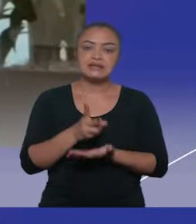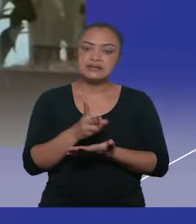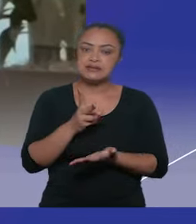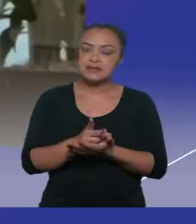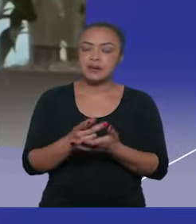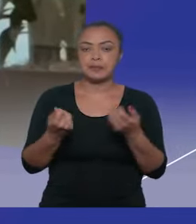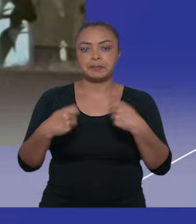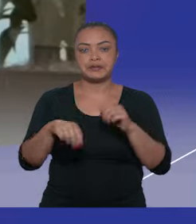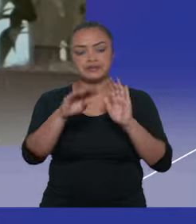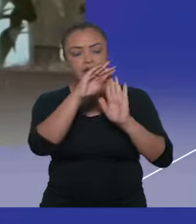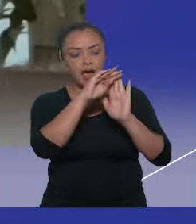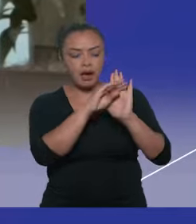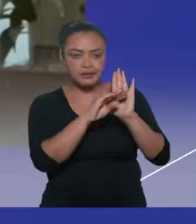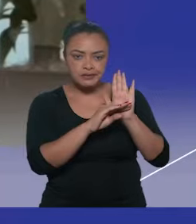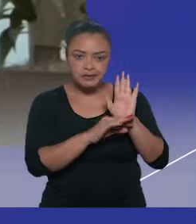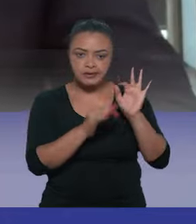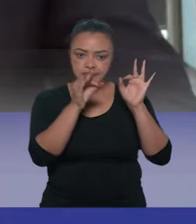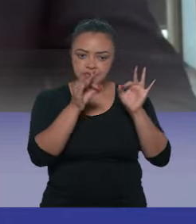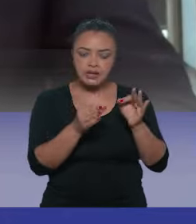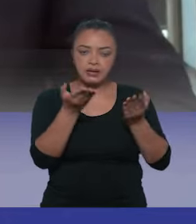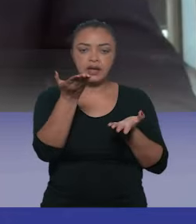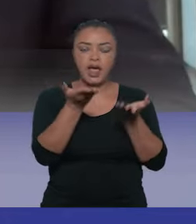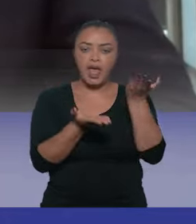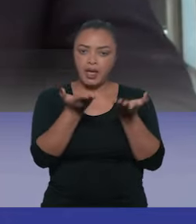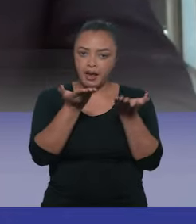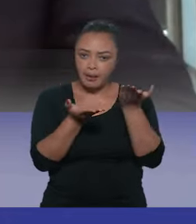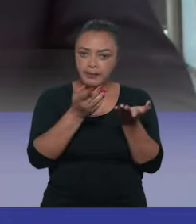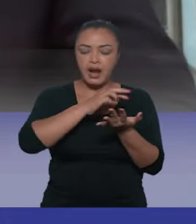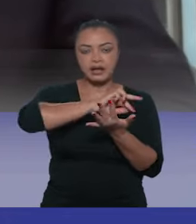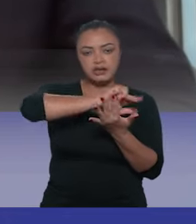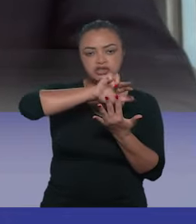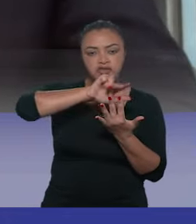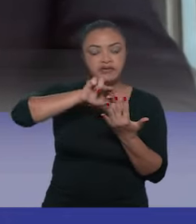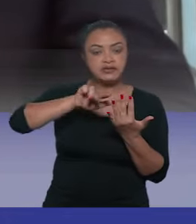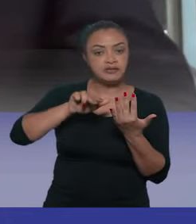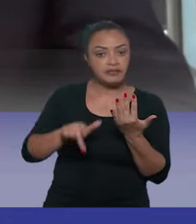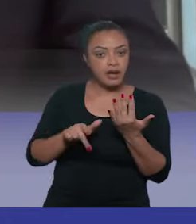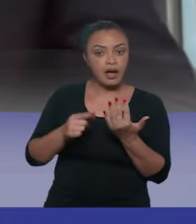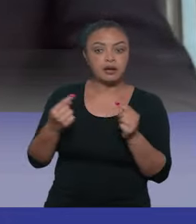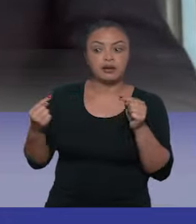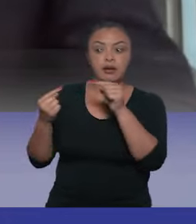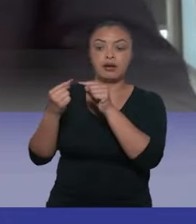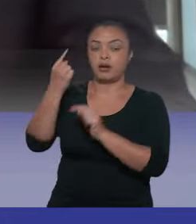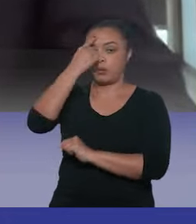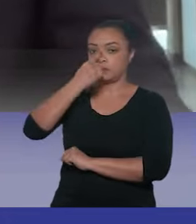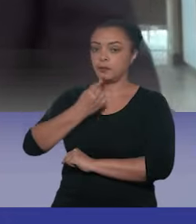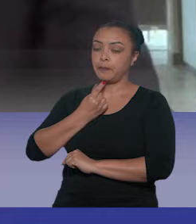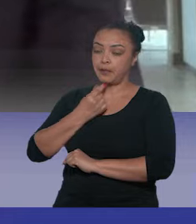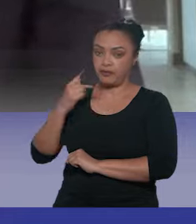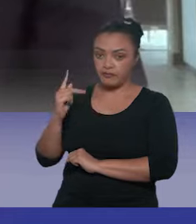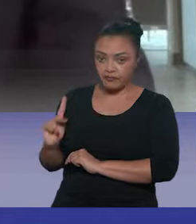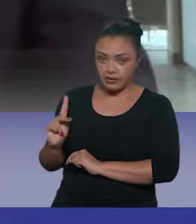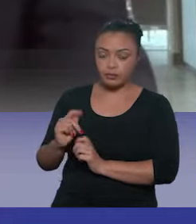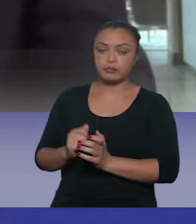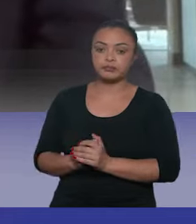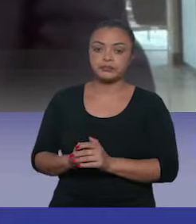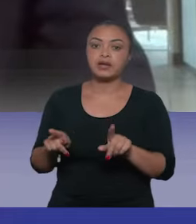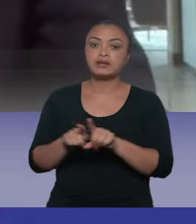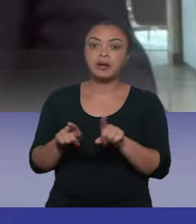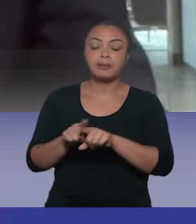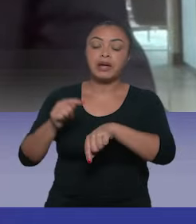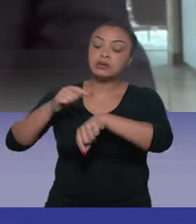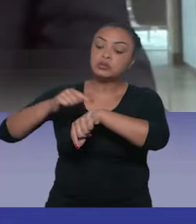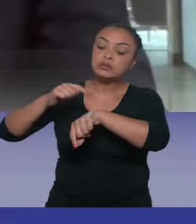positivo e ajustado para o risco que ele está assumindo. É isso que eu ia comentar. Acho que sempre uma carteira